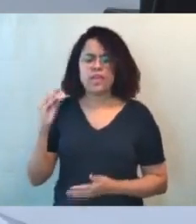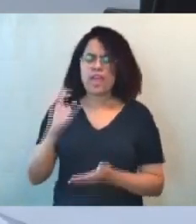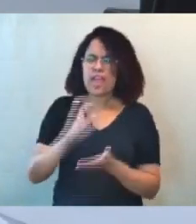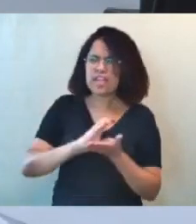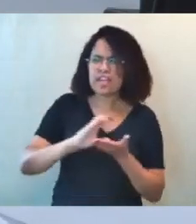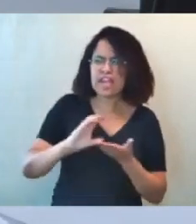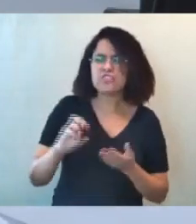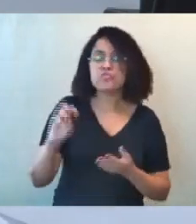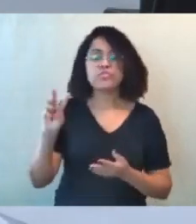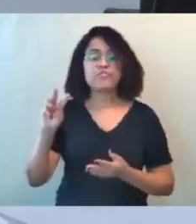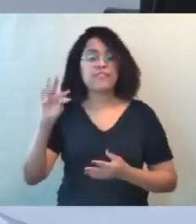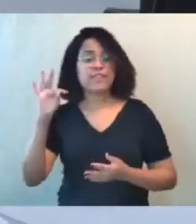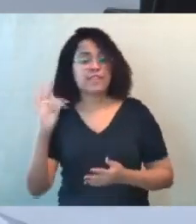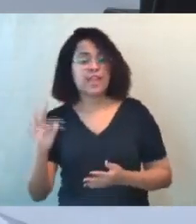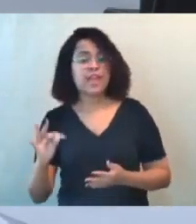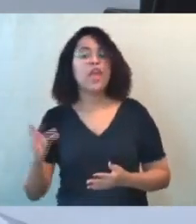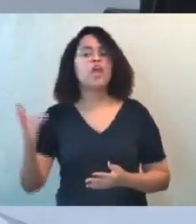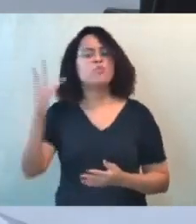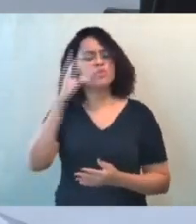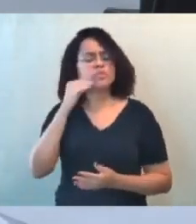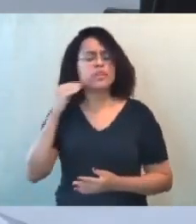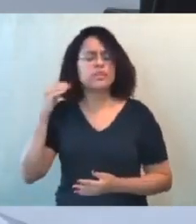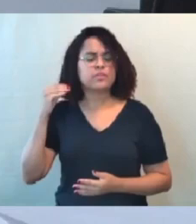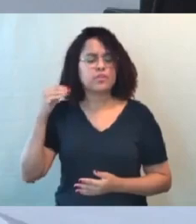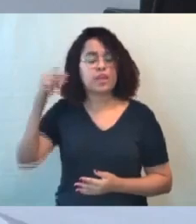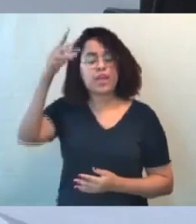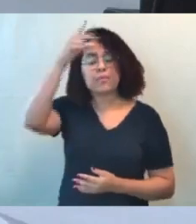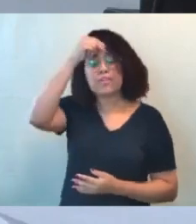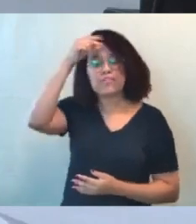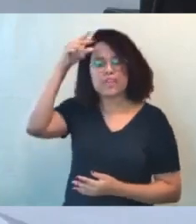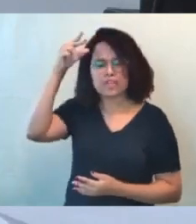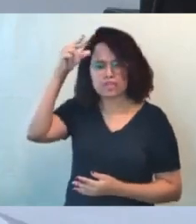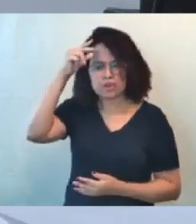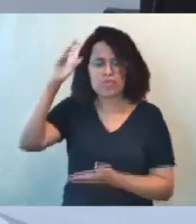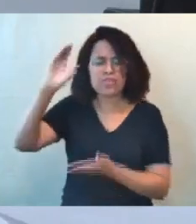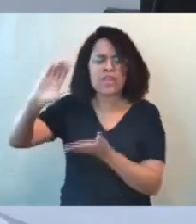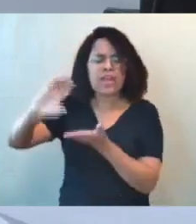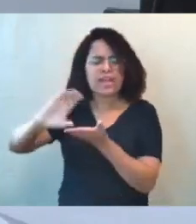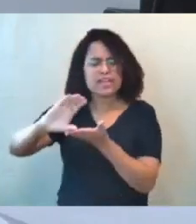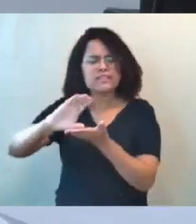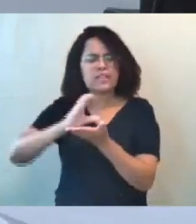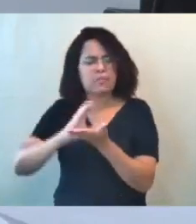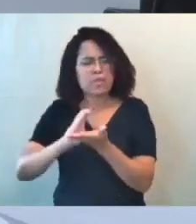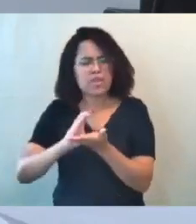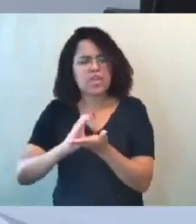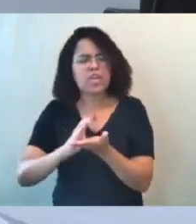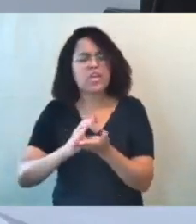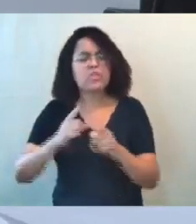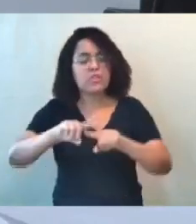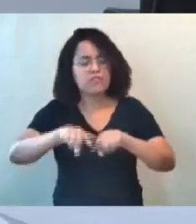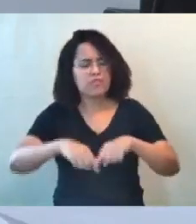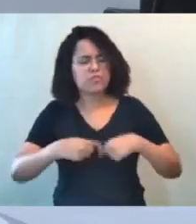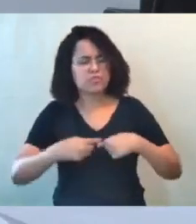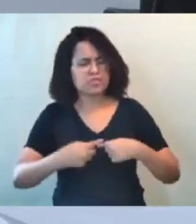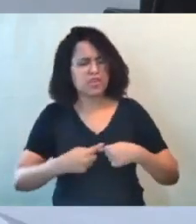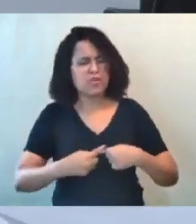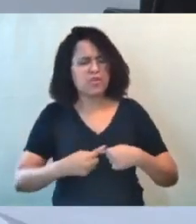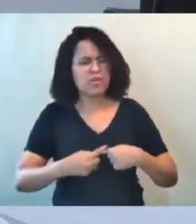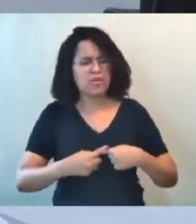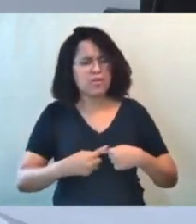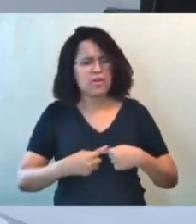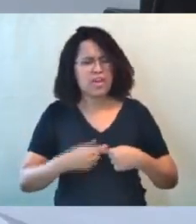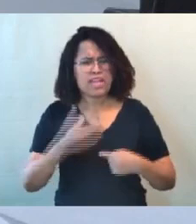para servidores. A prefeitura está recebendo devolução sem saber quantos servidores usam